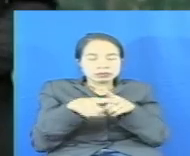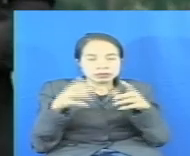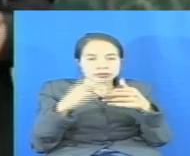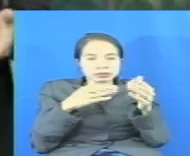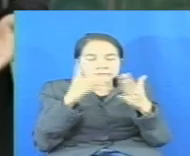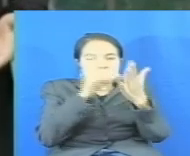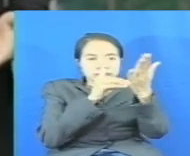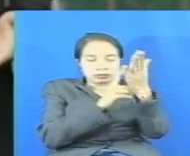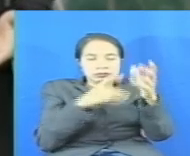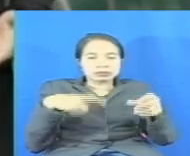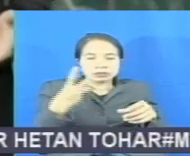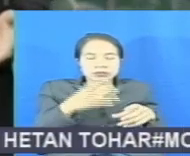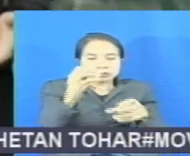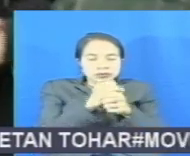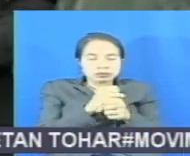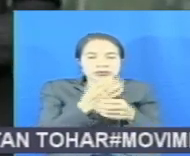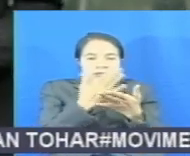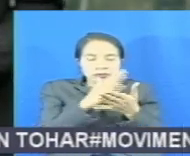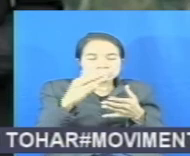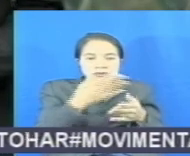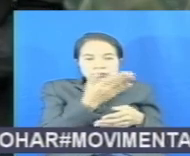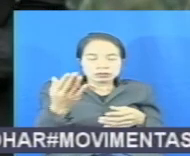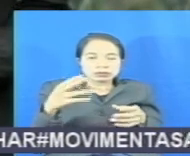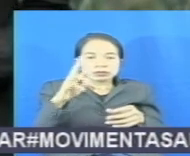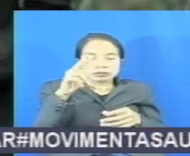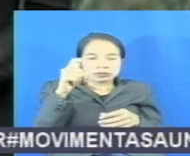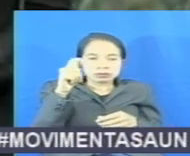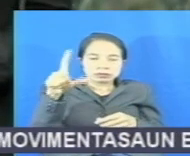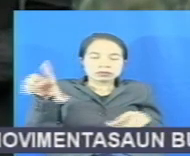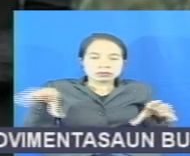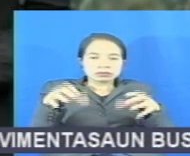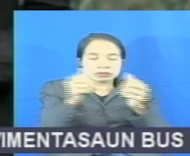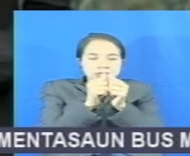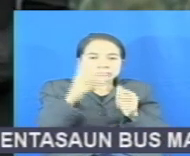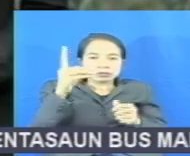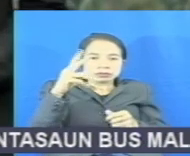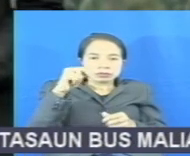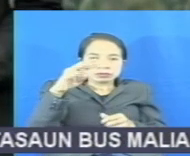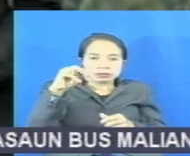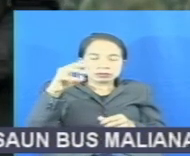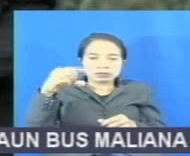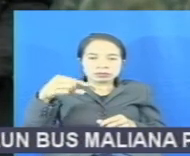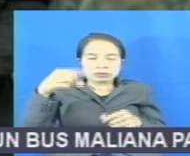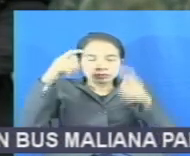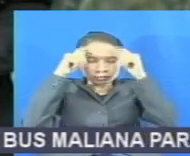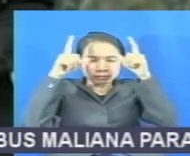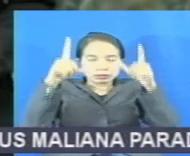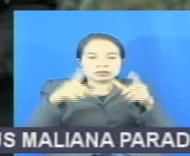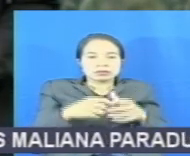da Dush Nebe, a mi partilha vai tebot Sira, RTTL, Serviço Hamutuk ou Direção Nacional Meteorologia